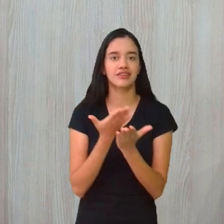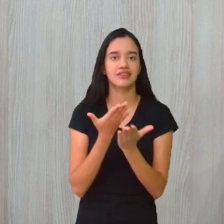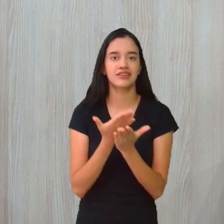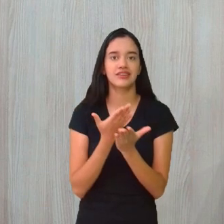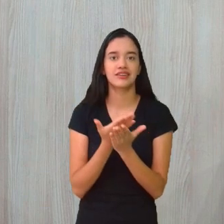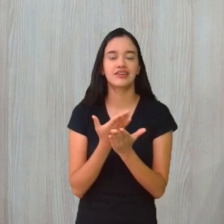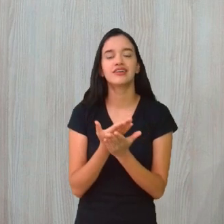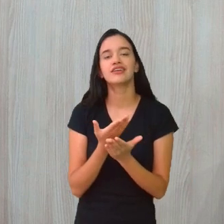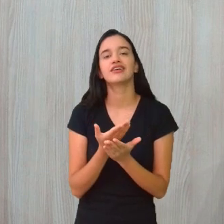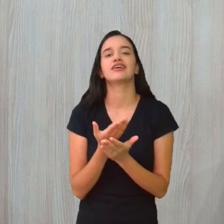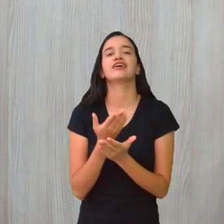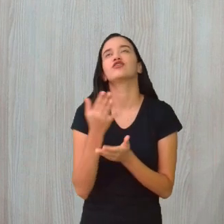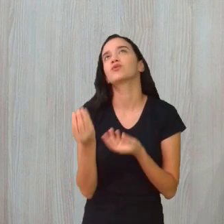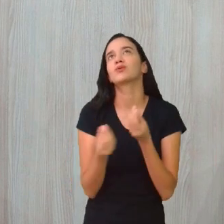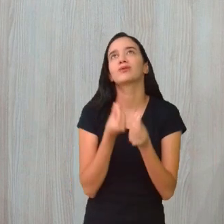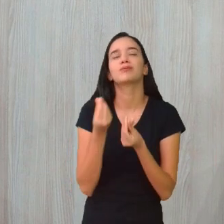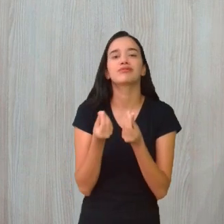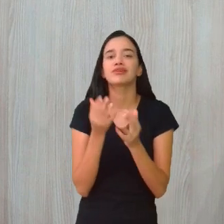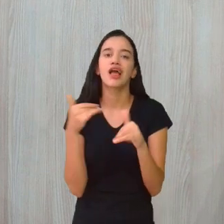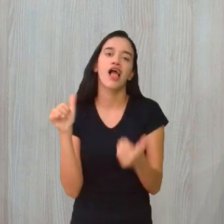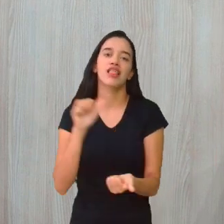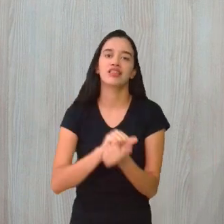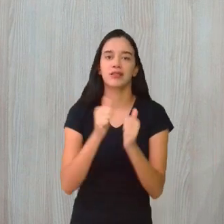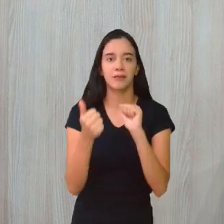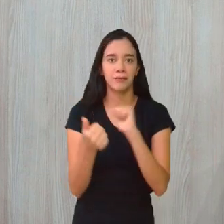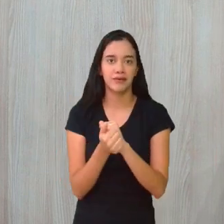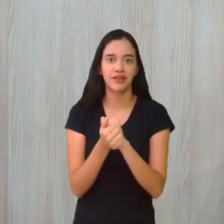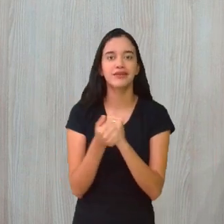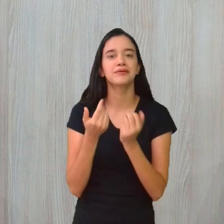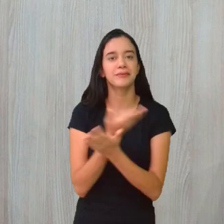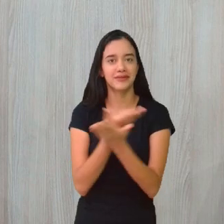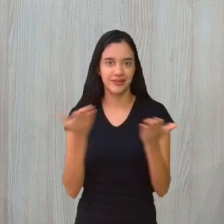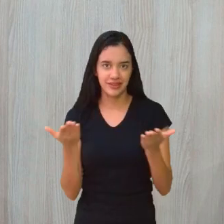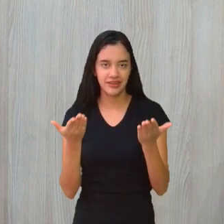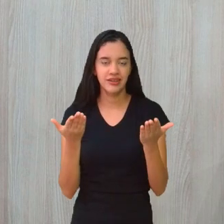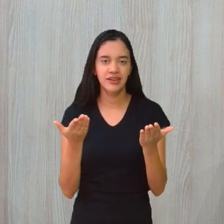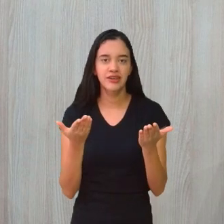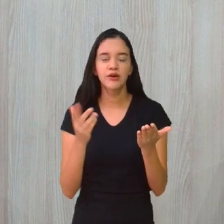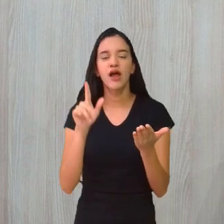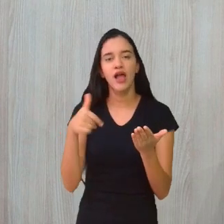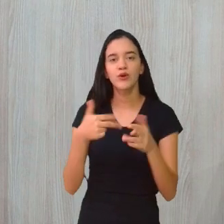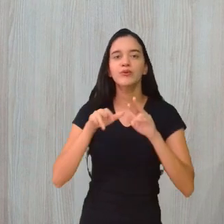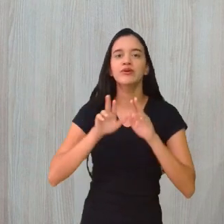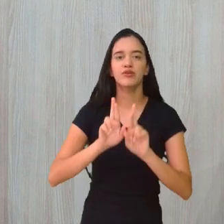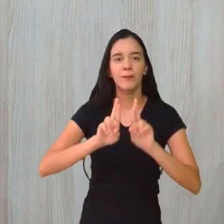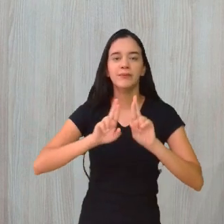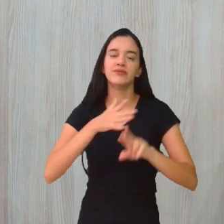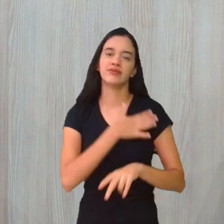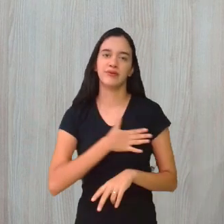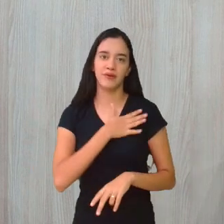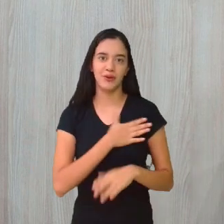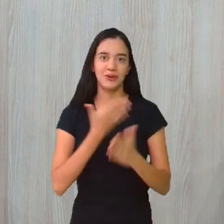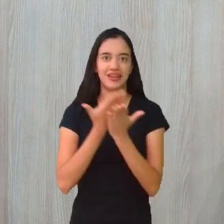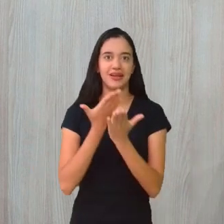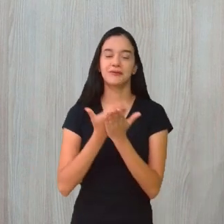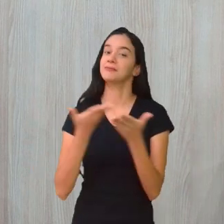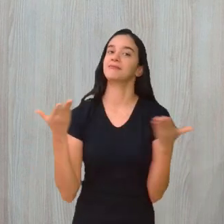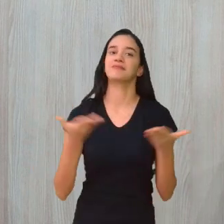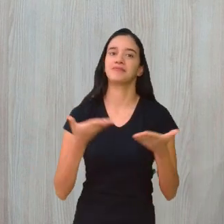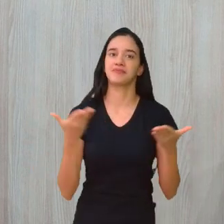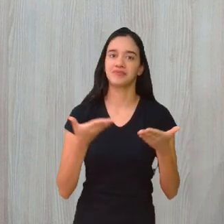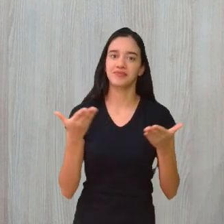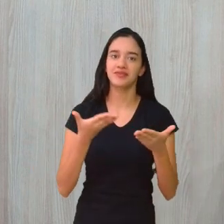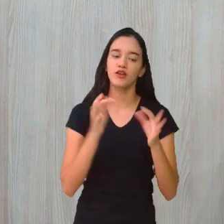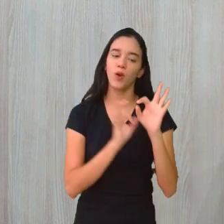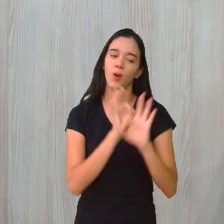mais, como eu posso dizer, adaptadas para vocês, né? Eu espero que vocês gostem muito da aula de hoje, que foi feita com muito